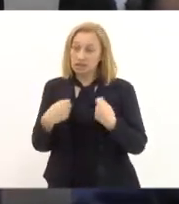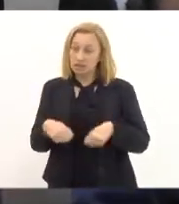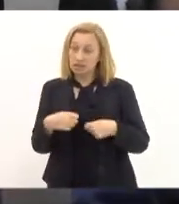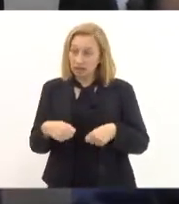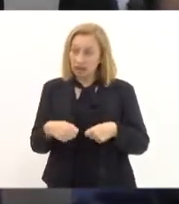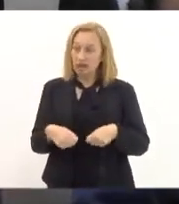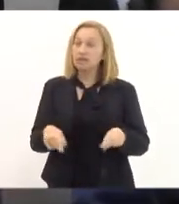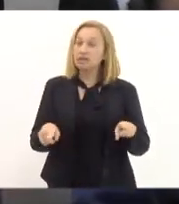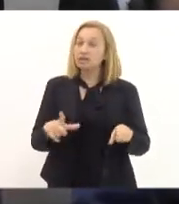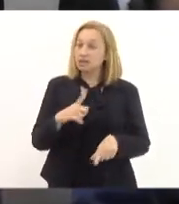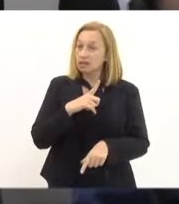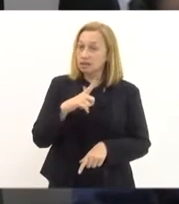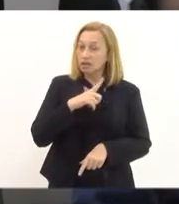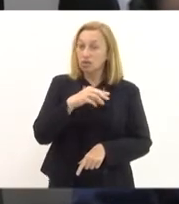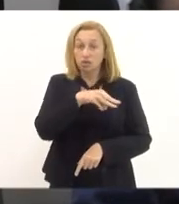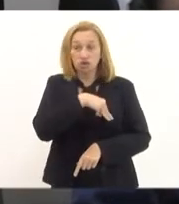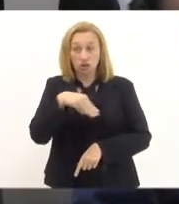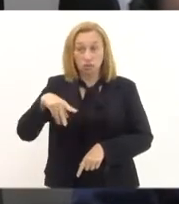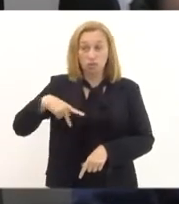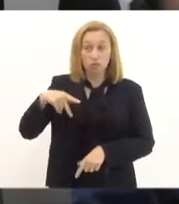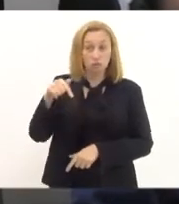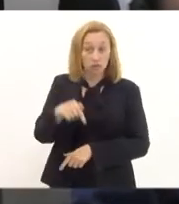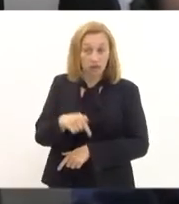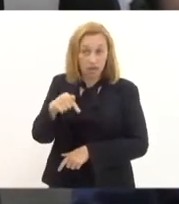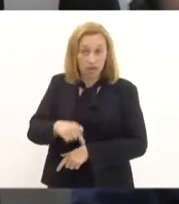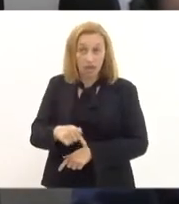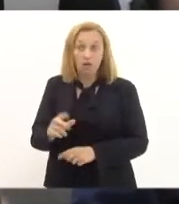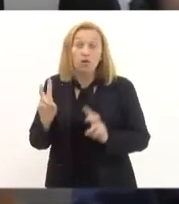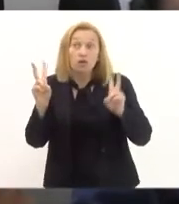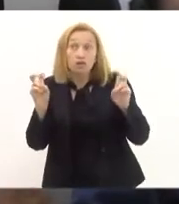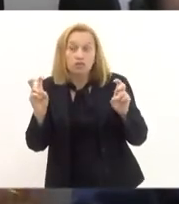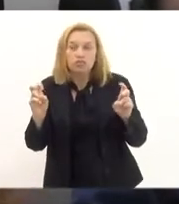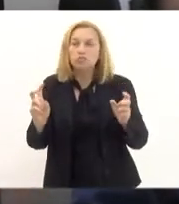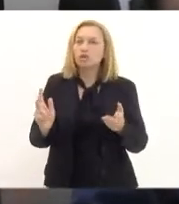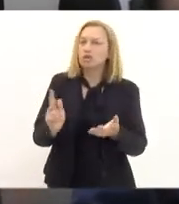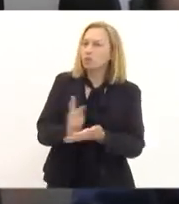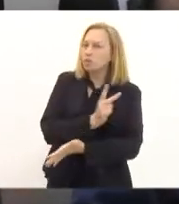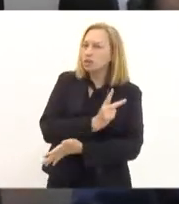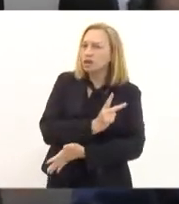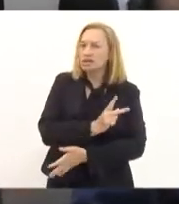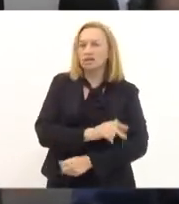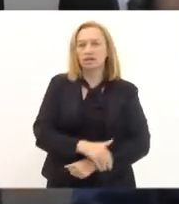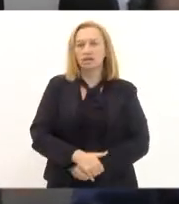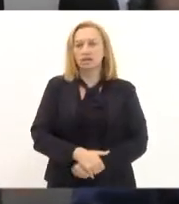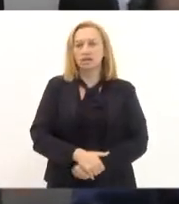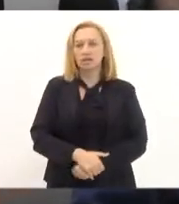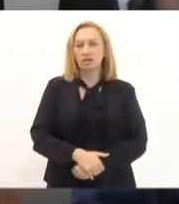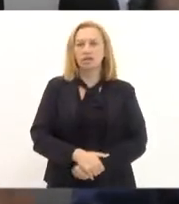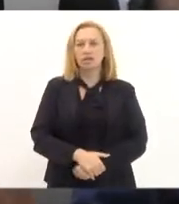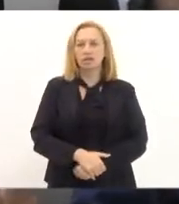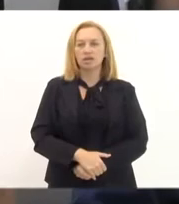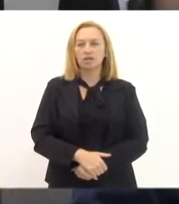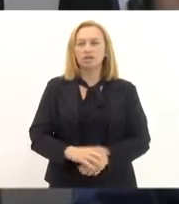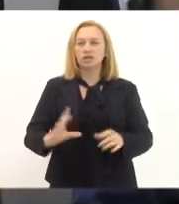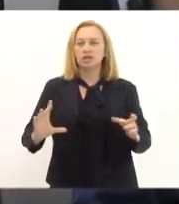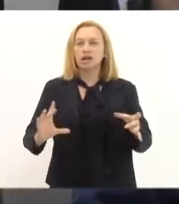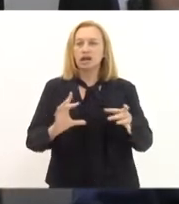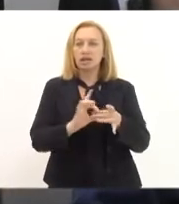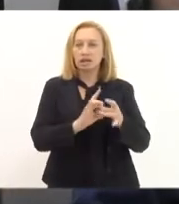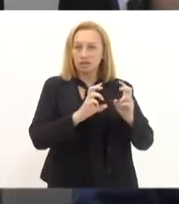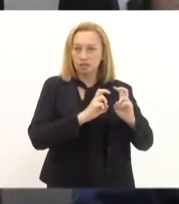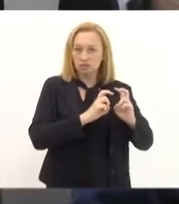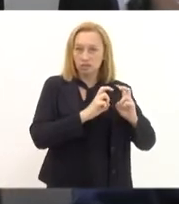também o Ministério Público que esse os fatos que ocorrem é no decorrer da linha férrea